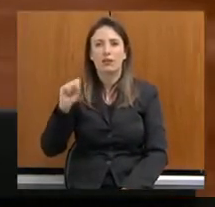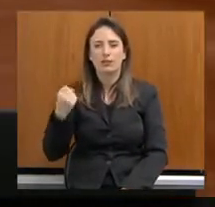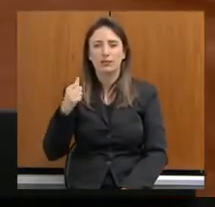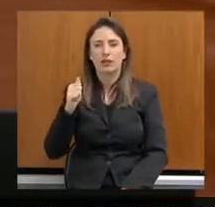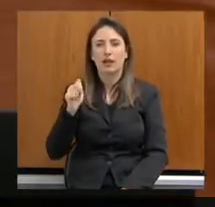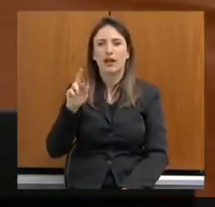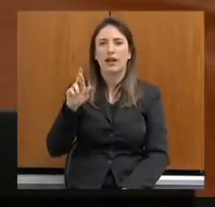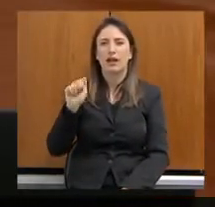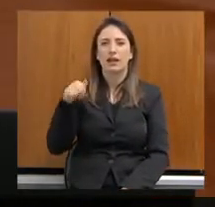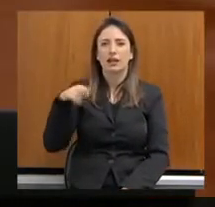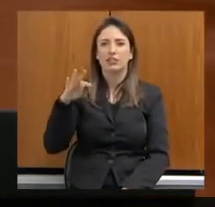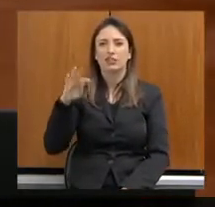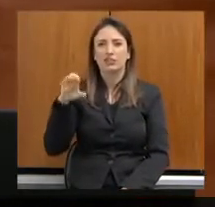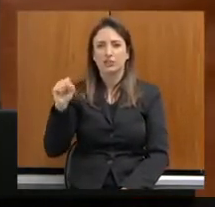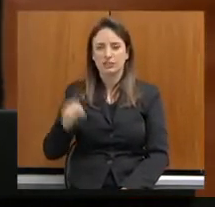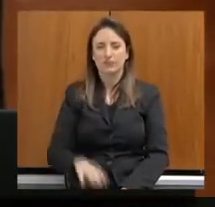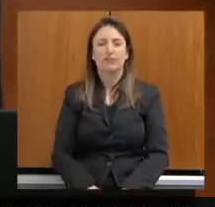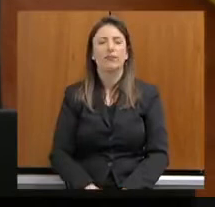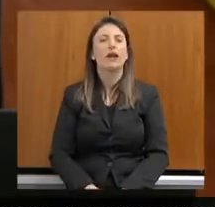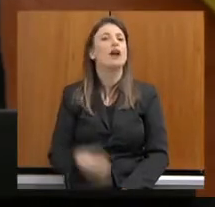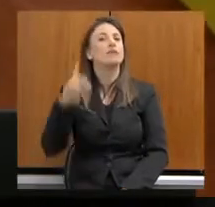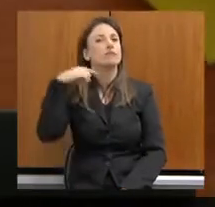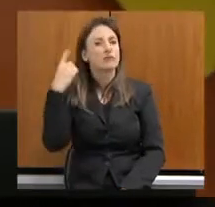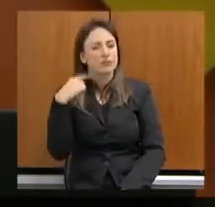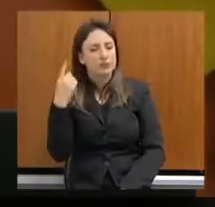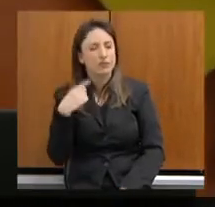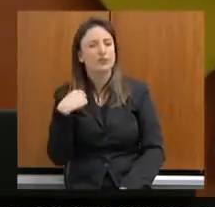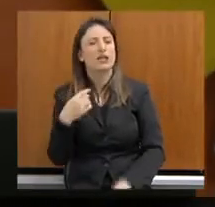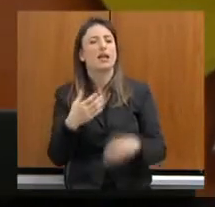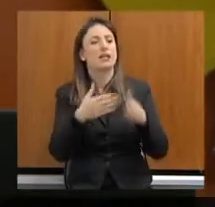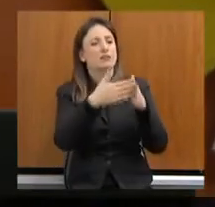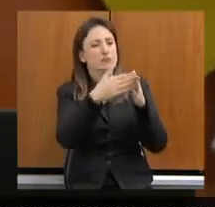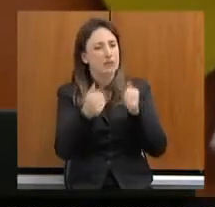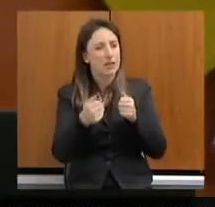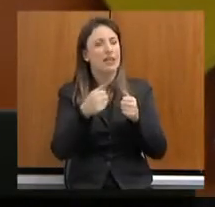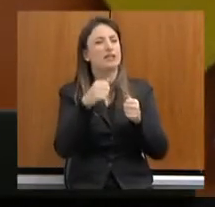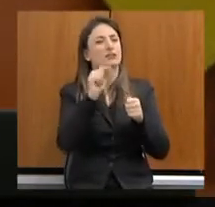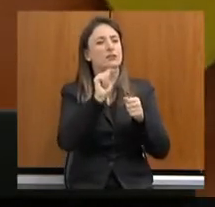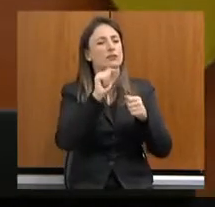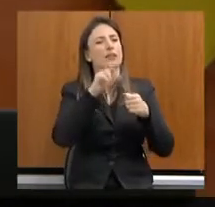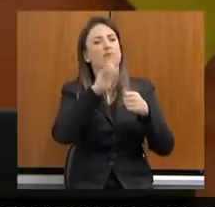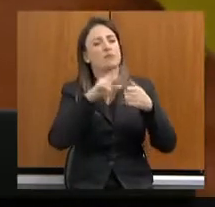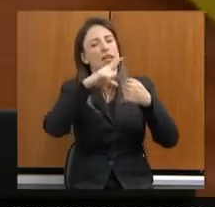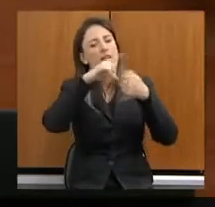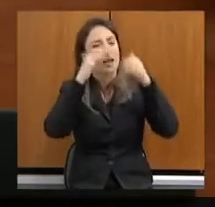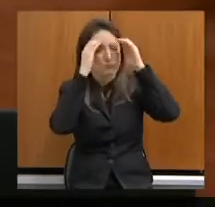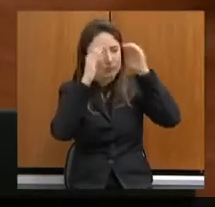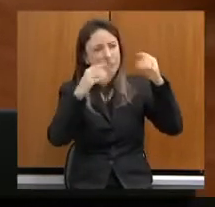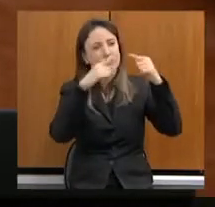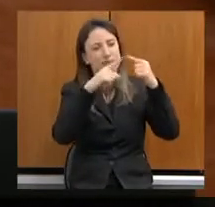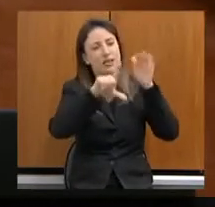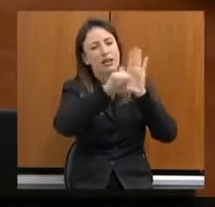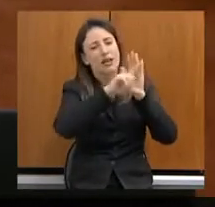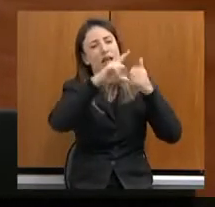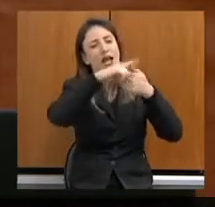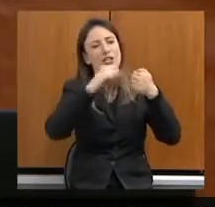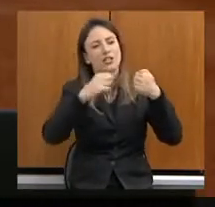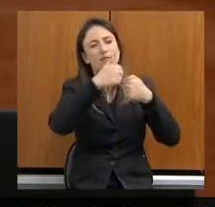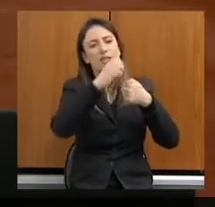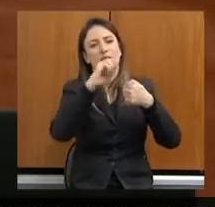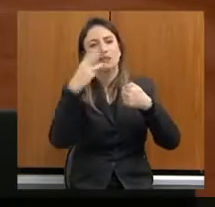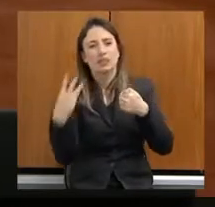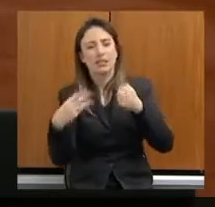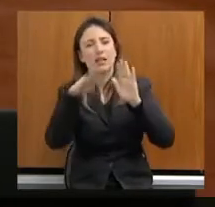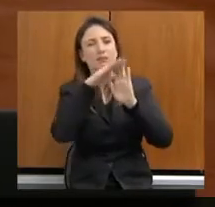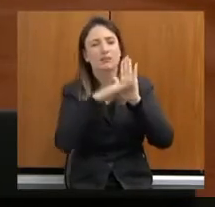e o deputado que esta subscreve requer a vossa excelência nos termos do artigo 103 item 3 letra A